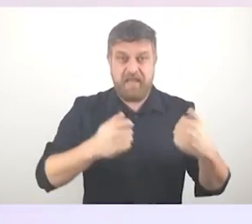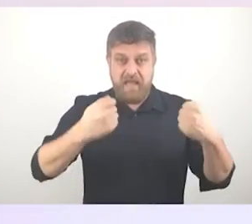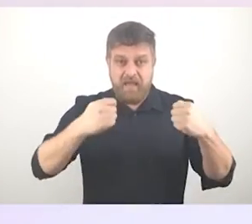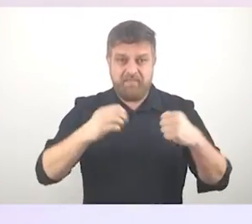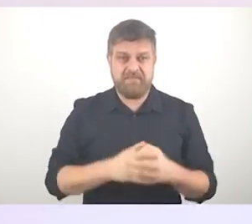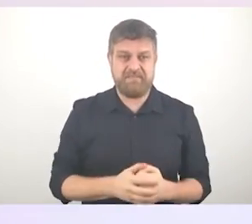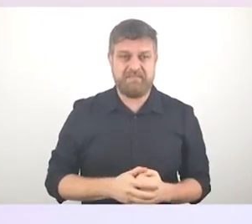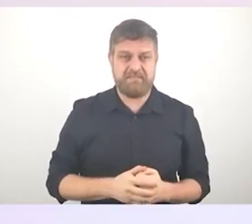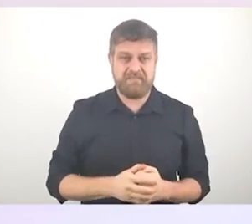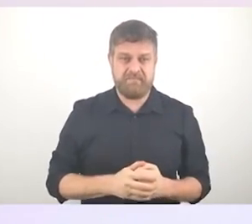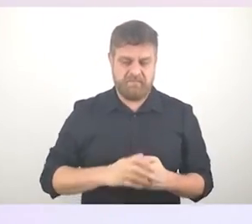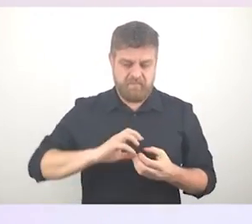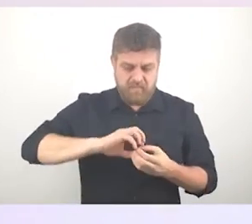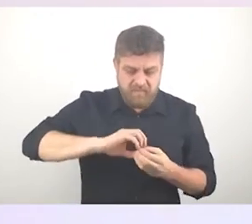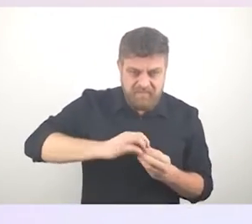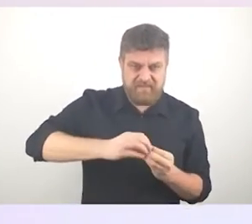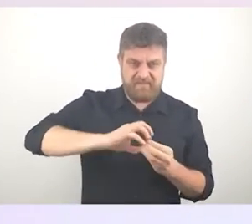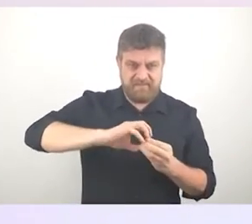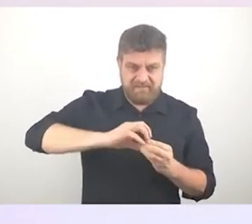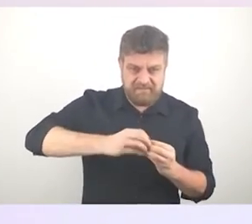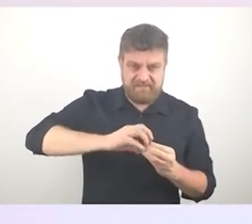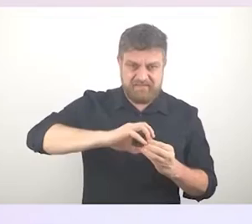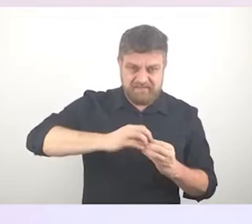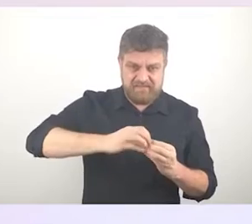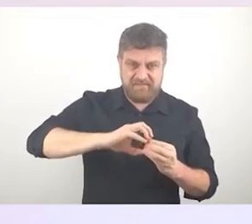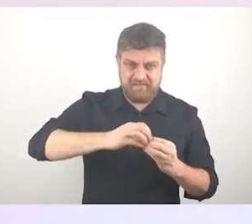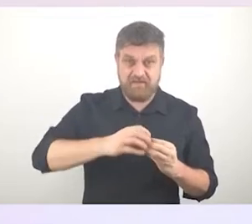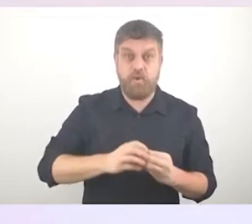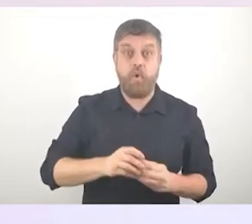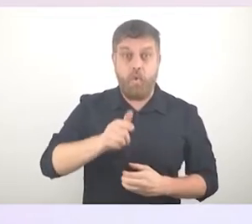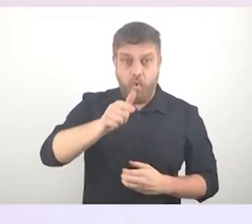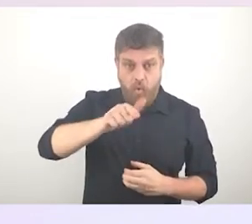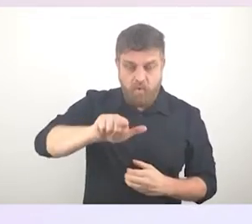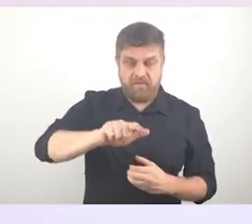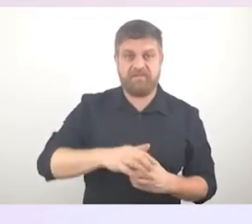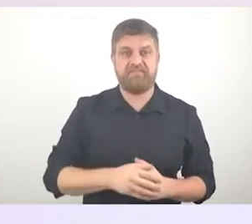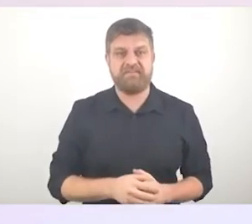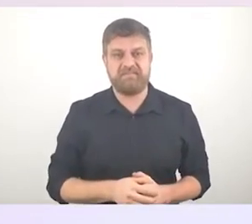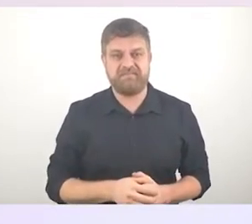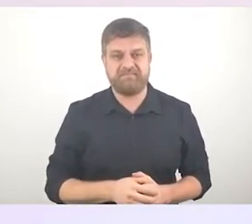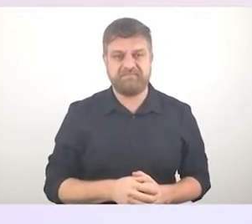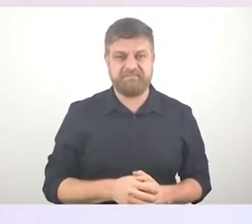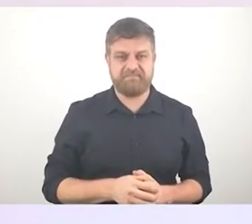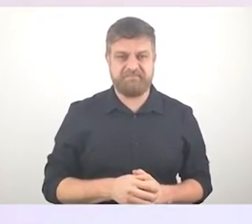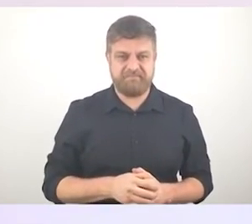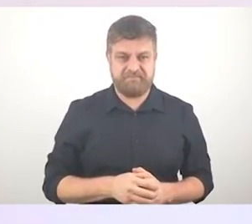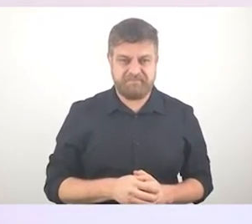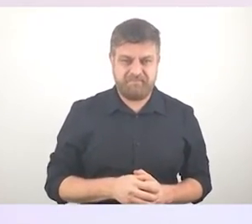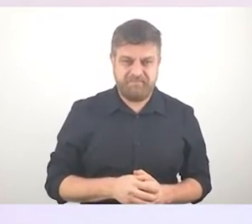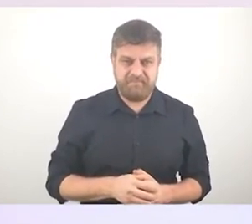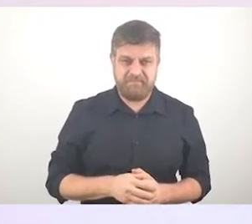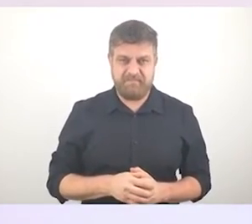gente precisa diminuir, né? Então a gente vai aqui, abre a nossa tampinha.